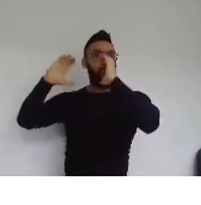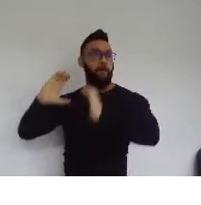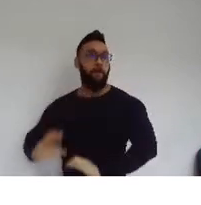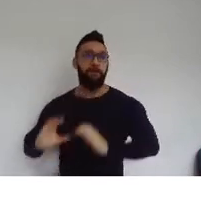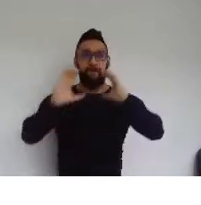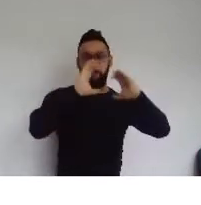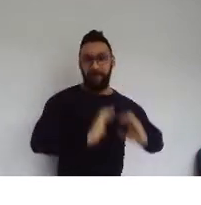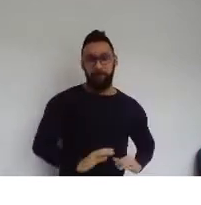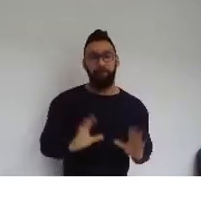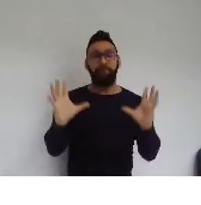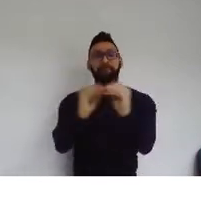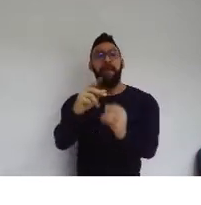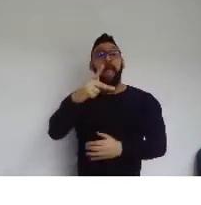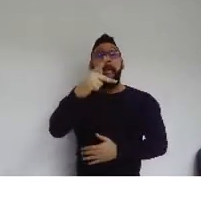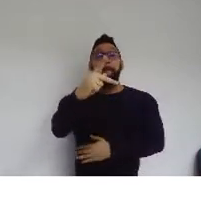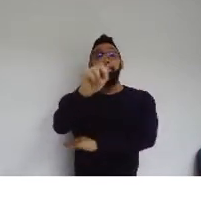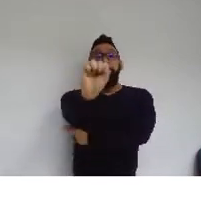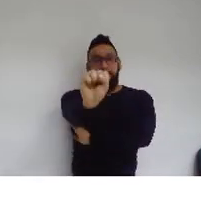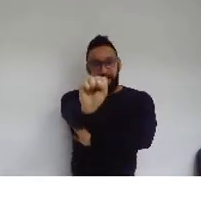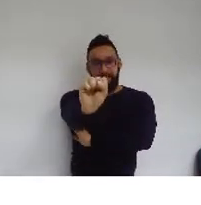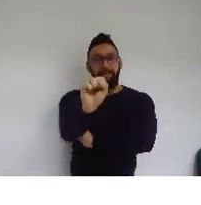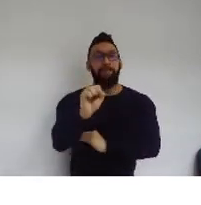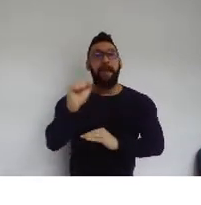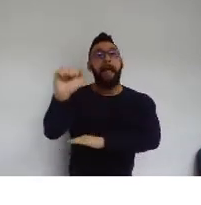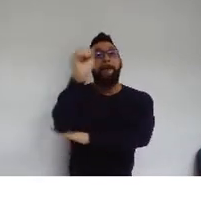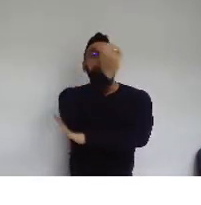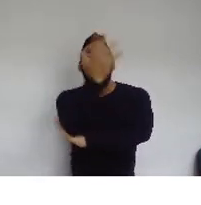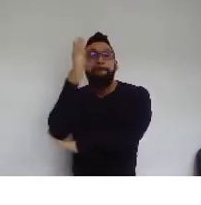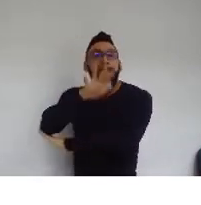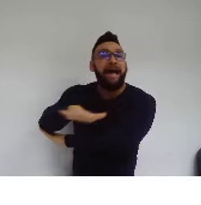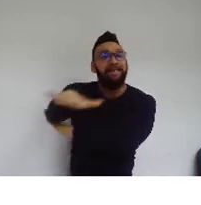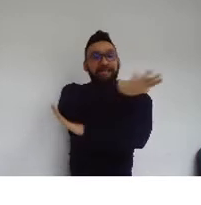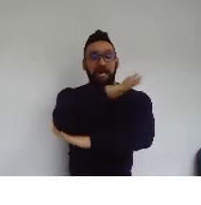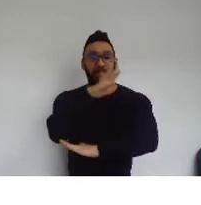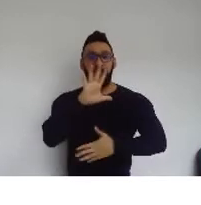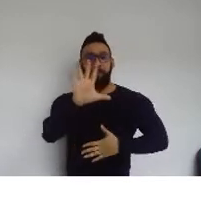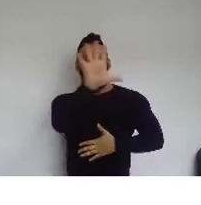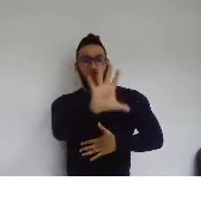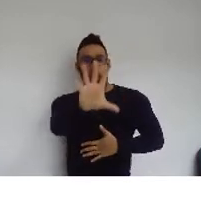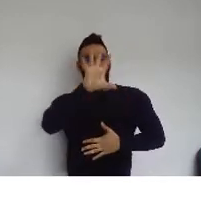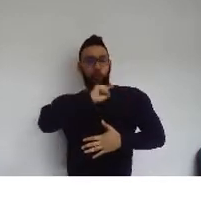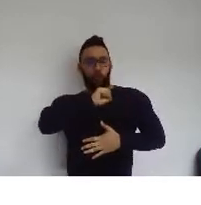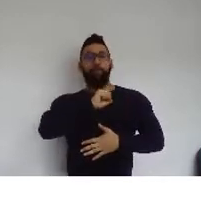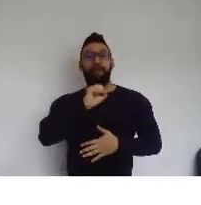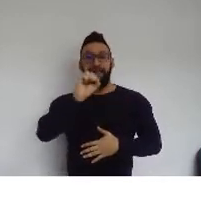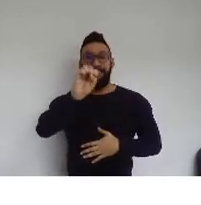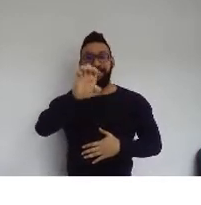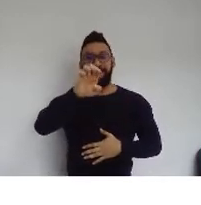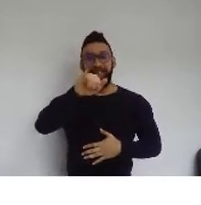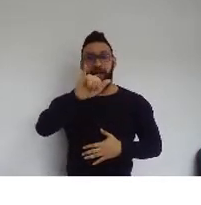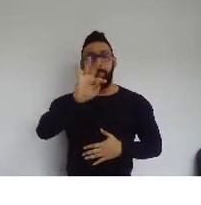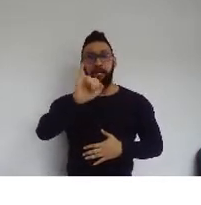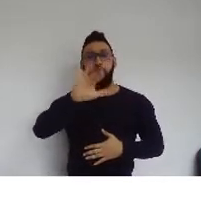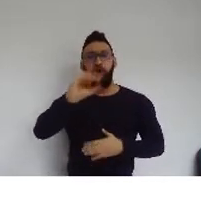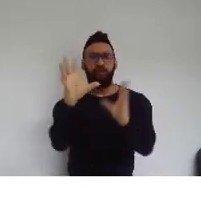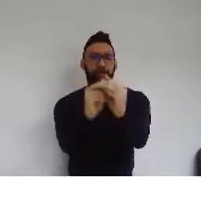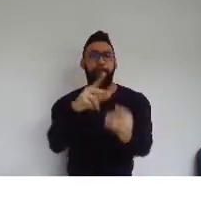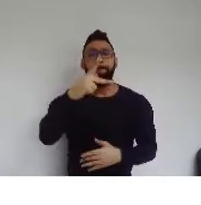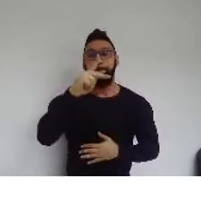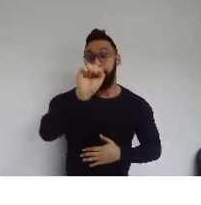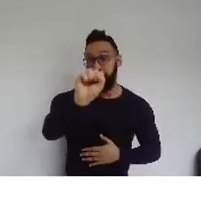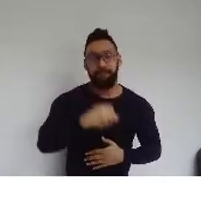Paisagem semiótica, geografia da emoção e sofrimento. Como agregados de signos que